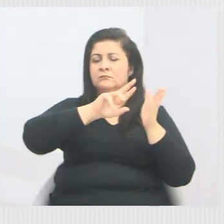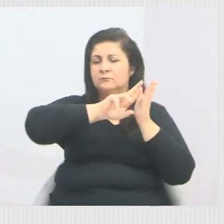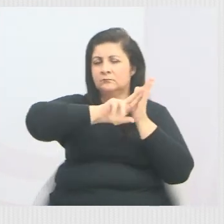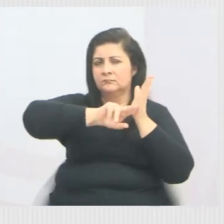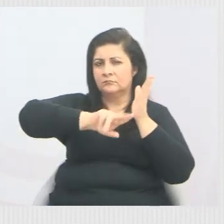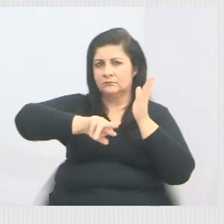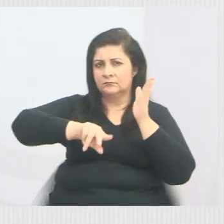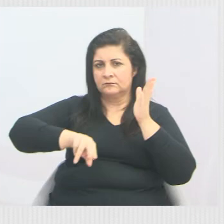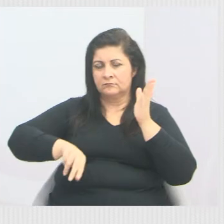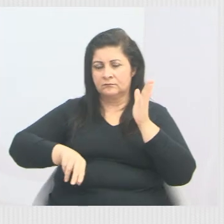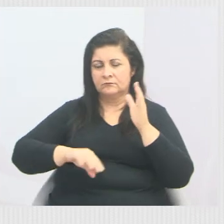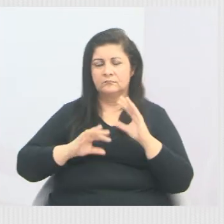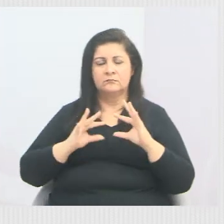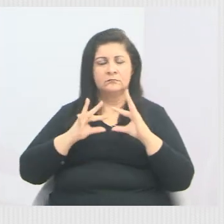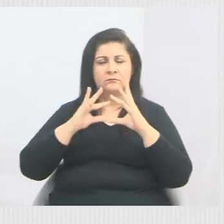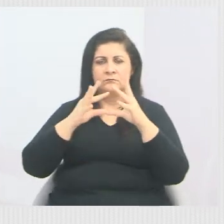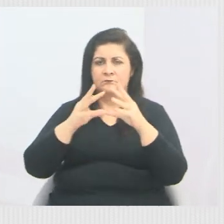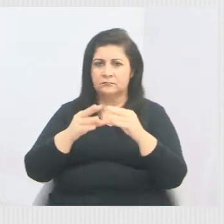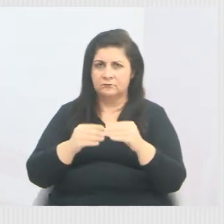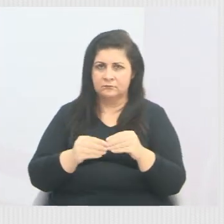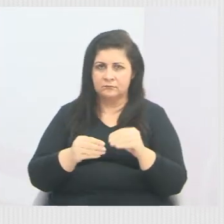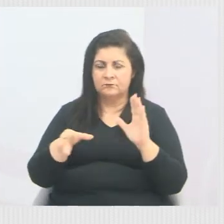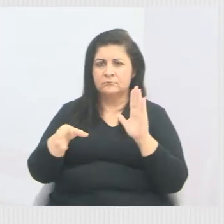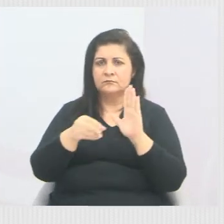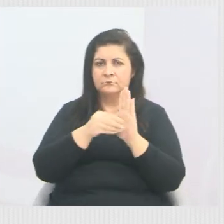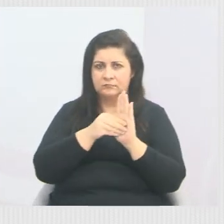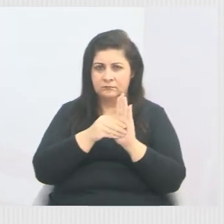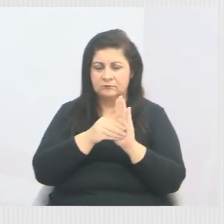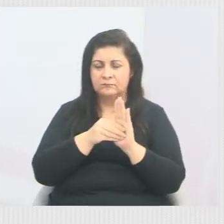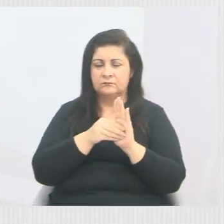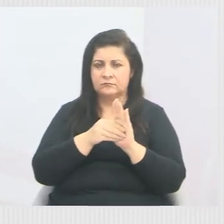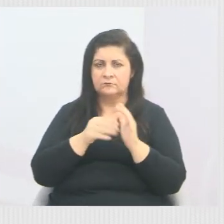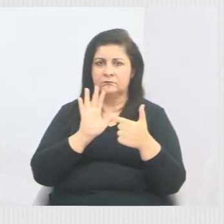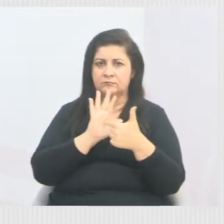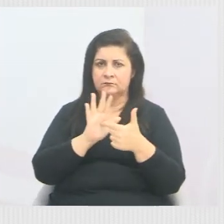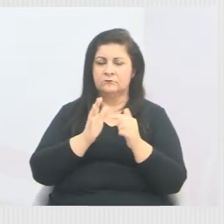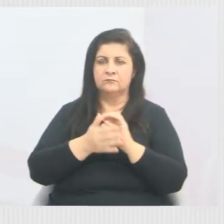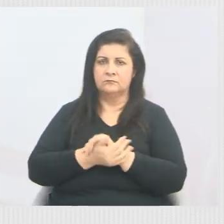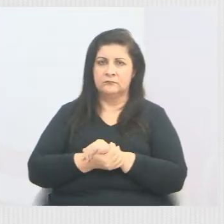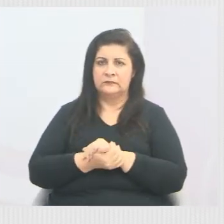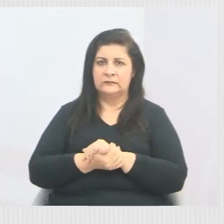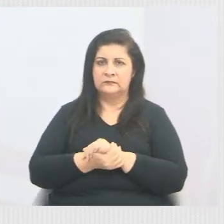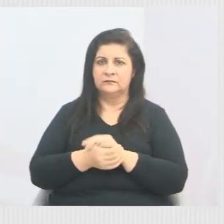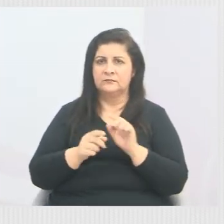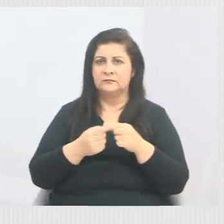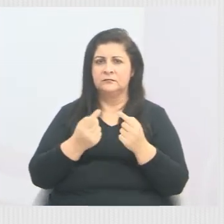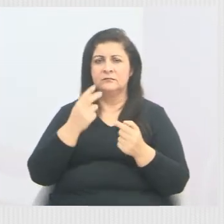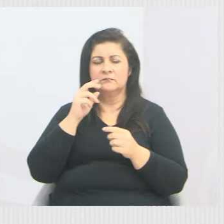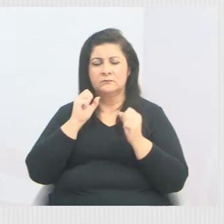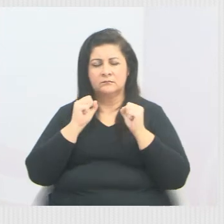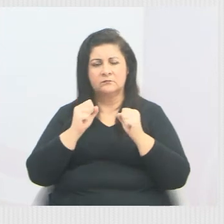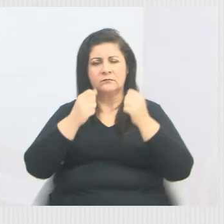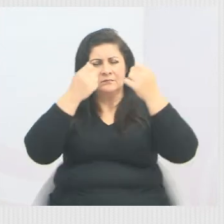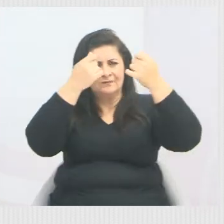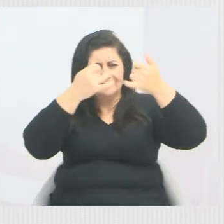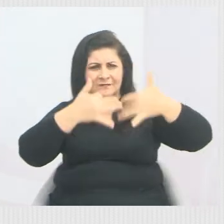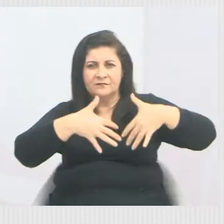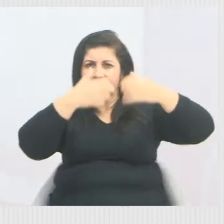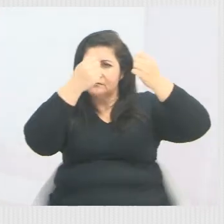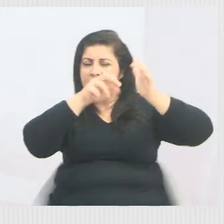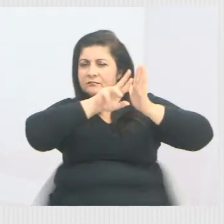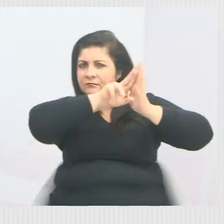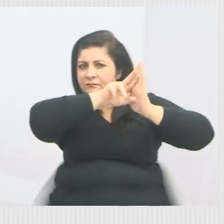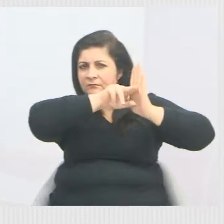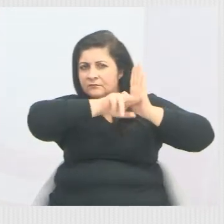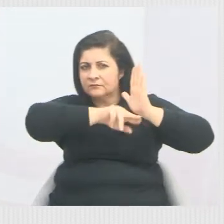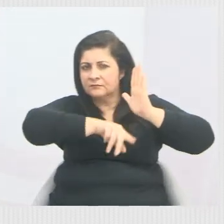anexos. Todos esses anexos estão presentes nesta apresentação. Só que lá você vai encontrar com muito mais detalhes.